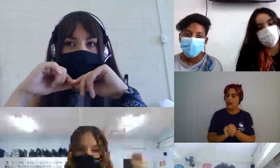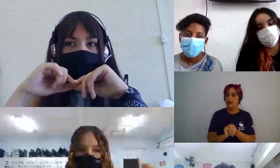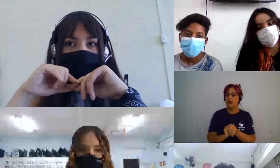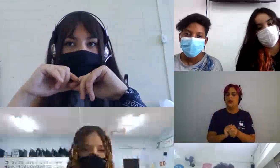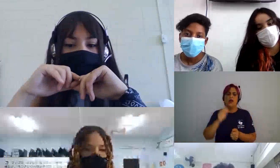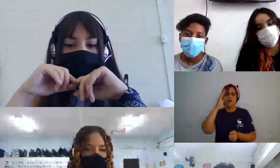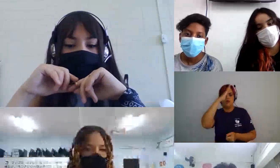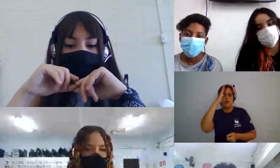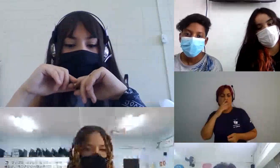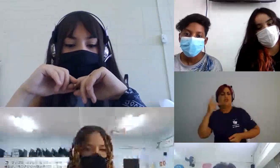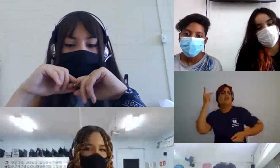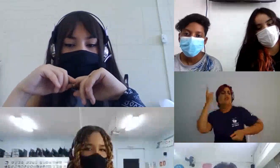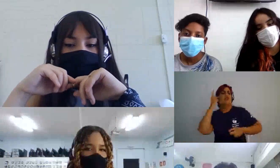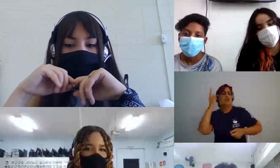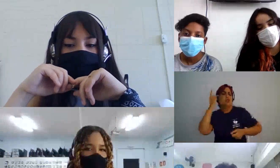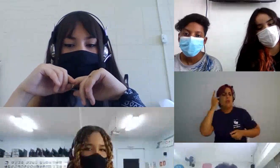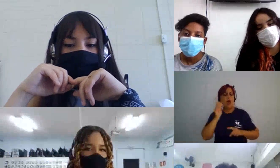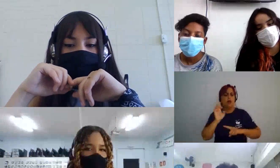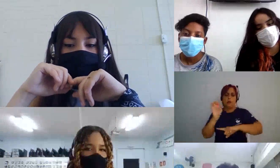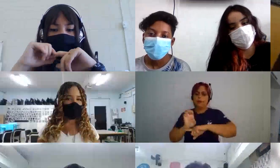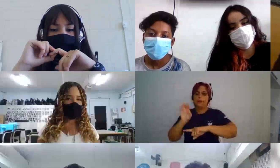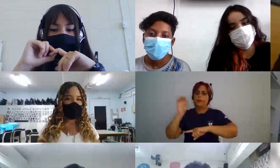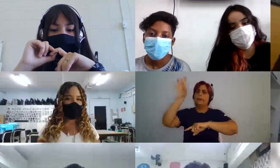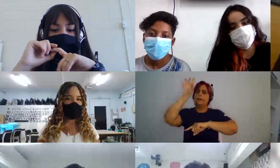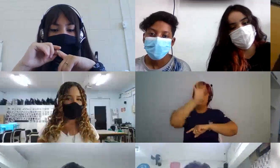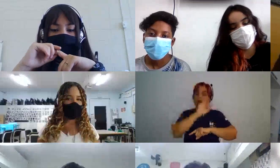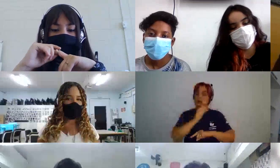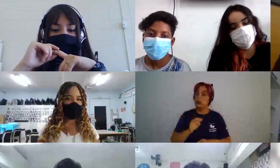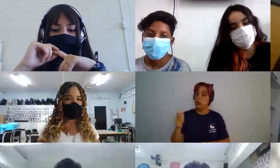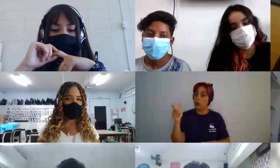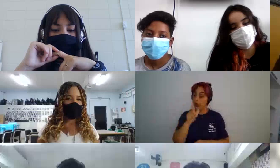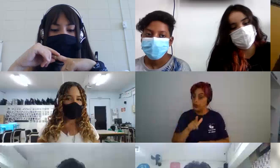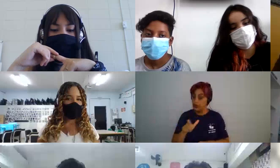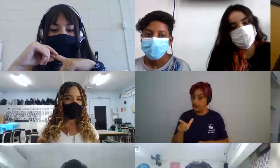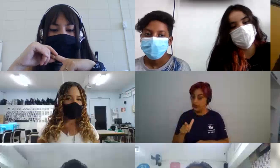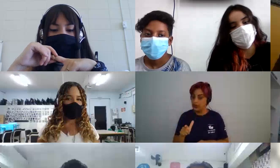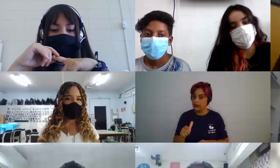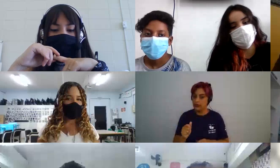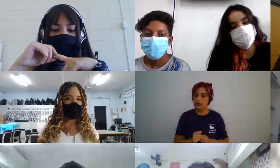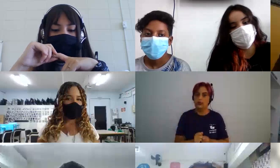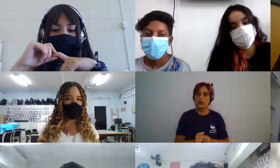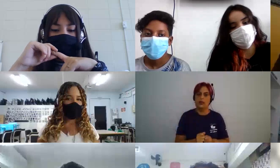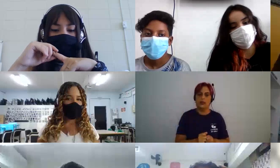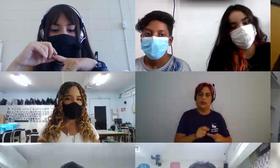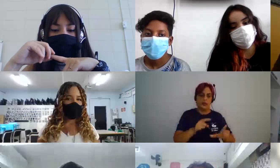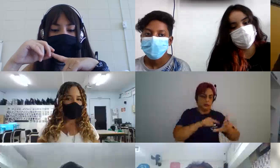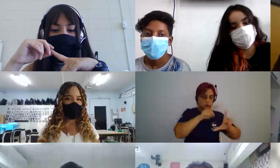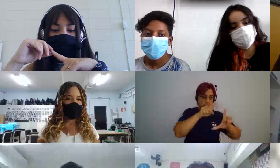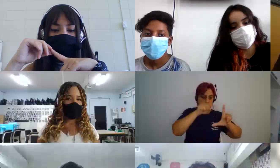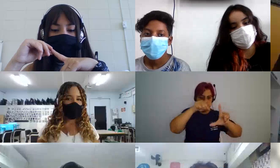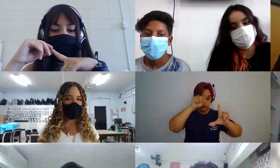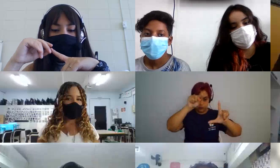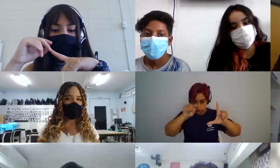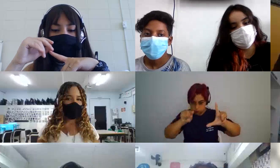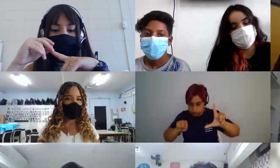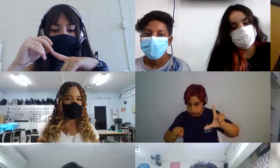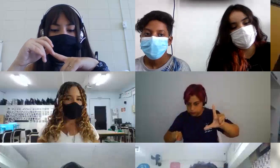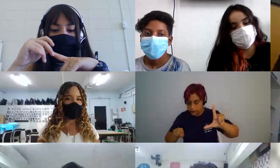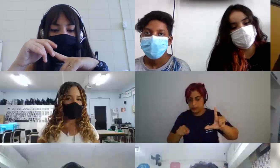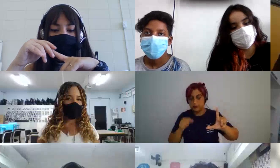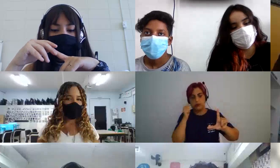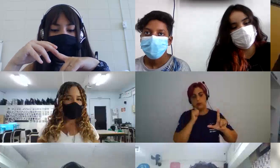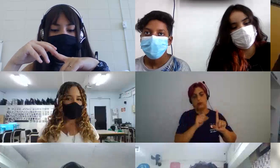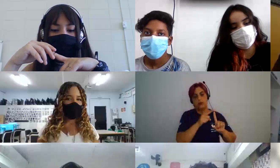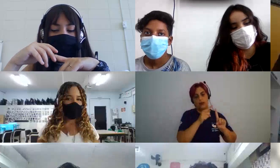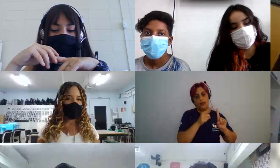São Paulo, em vários estados. Então, vou repetir. O número de gravidez na adolescência está diminuindo. Então, nesse momento, a